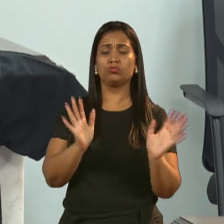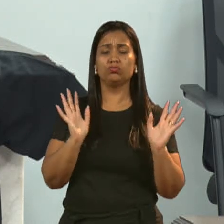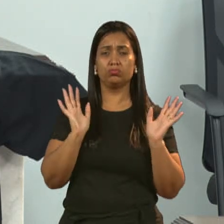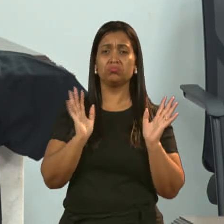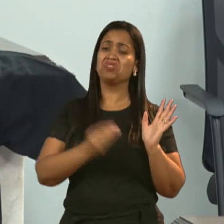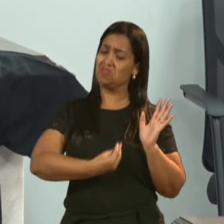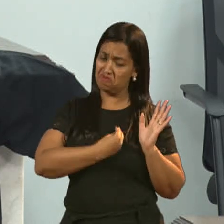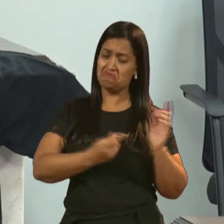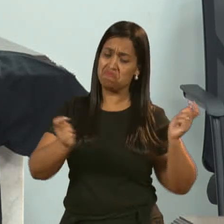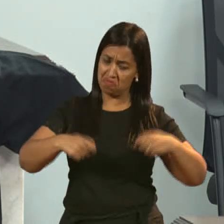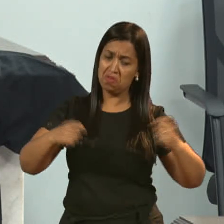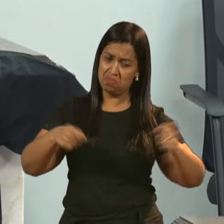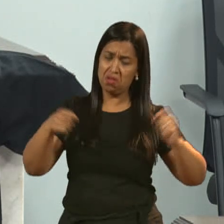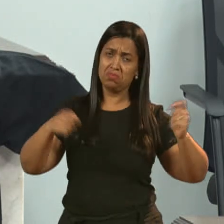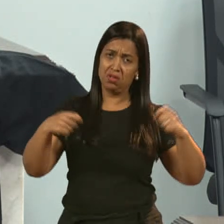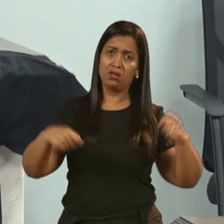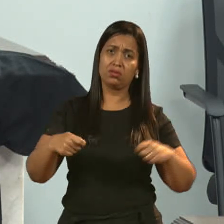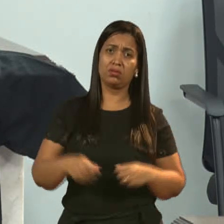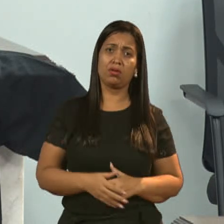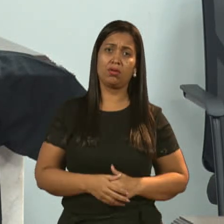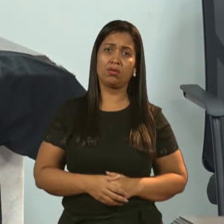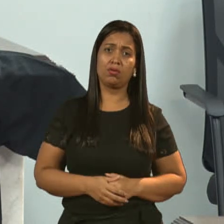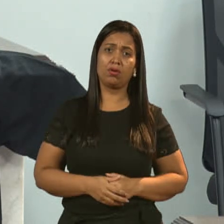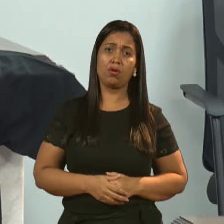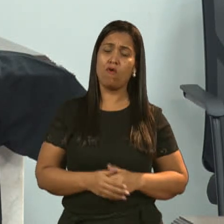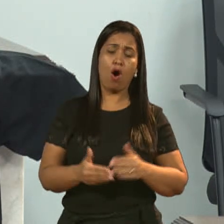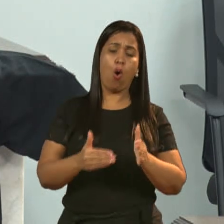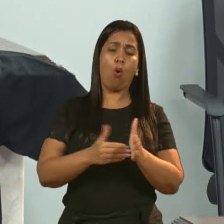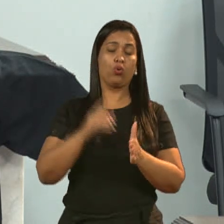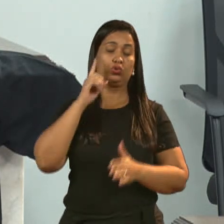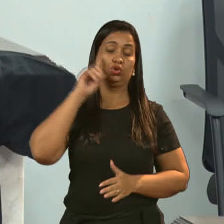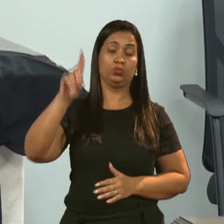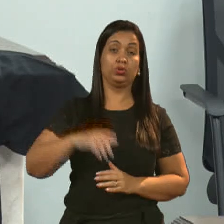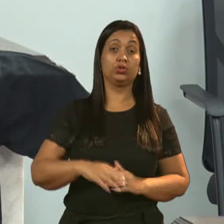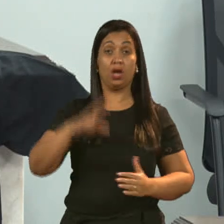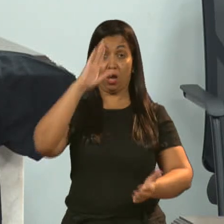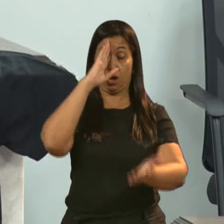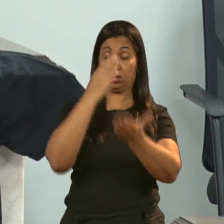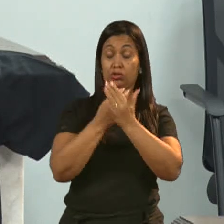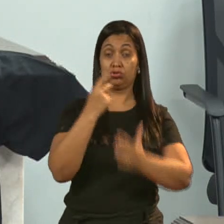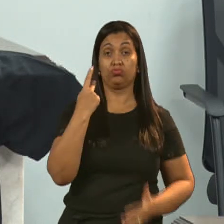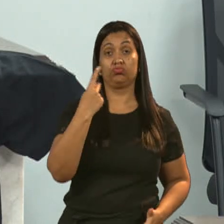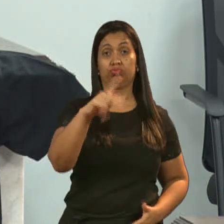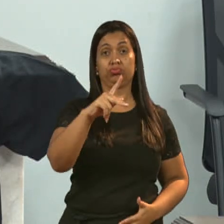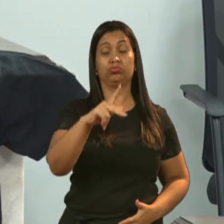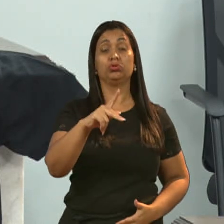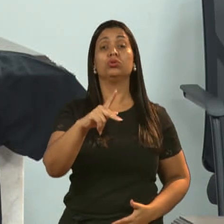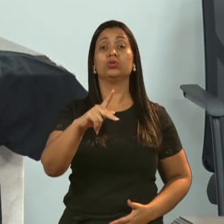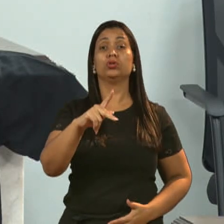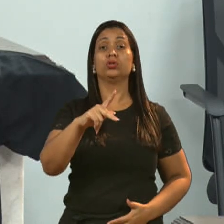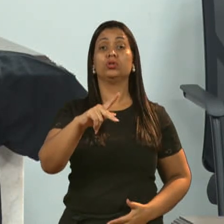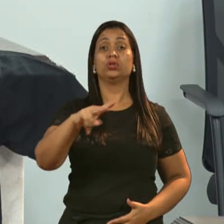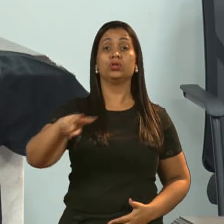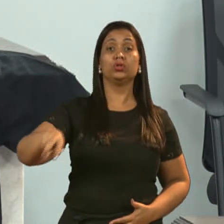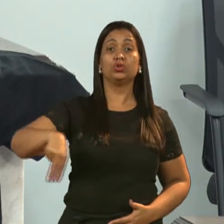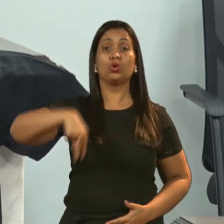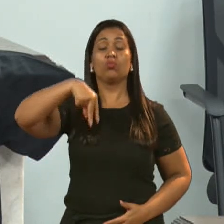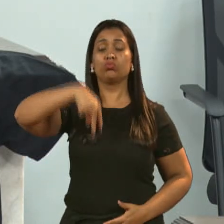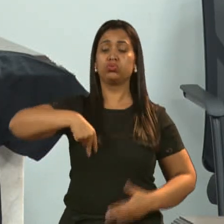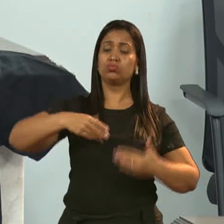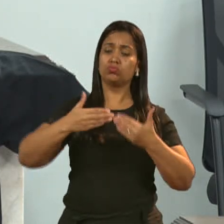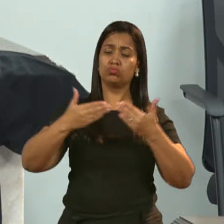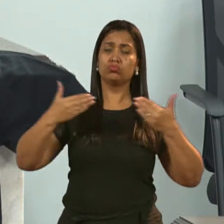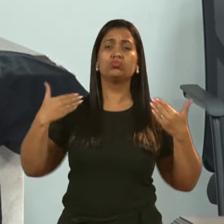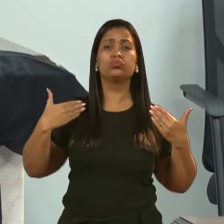viva. Viva como se você fosse viver o último dia. Acredite em você e se coloque diante da sociedade como você é um